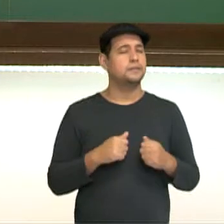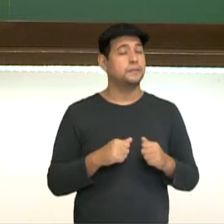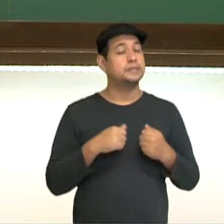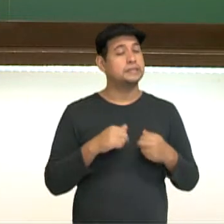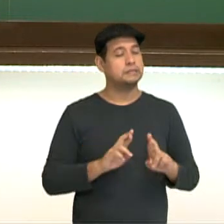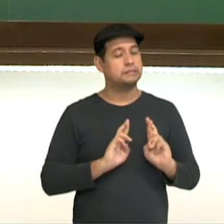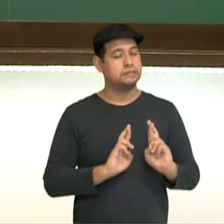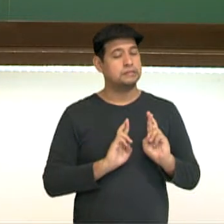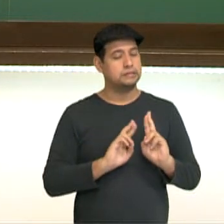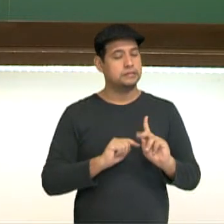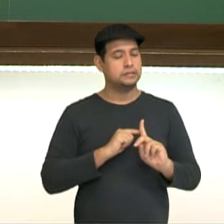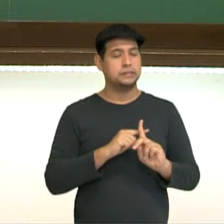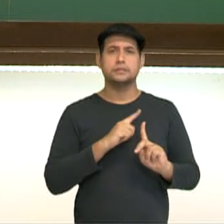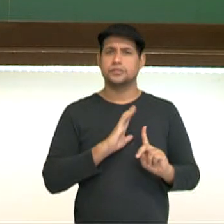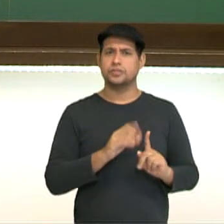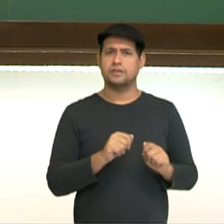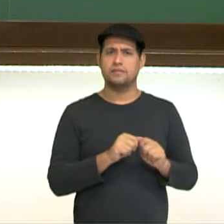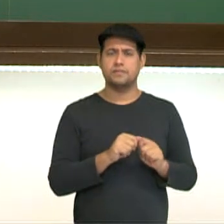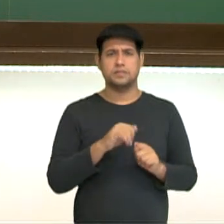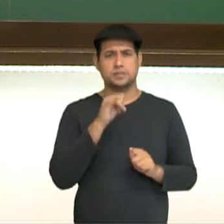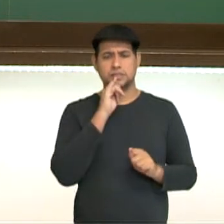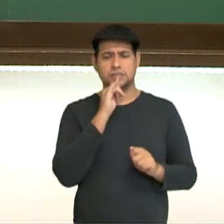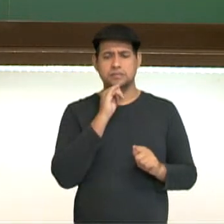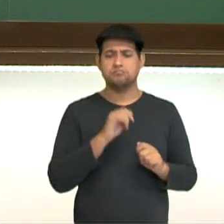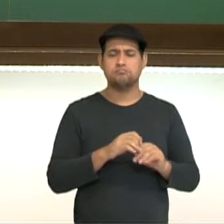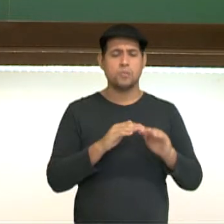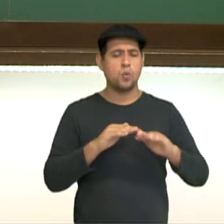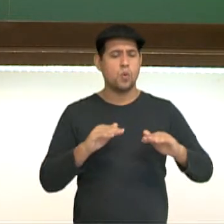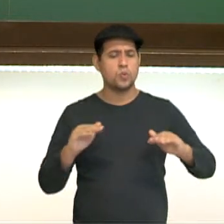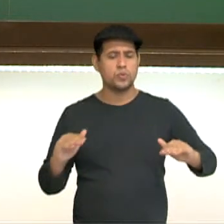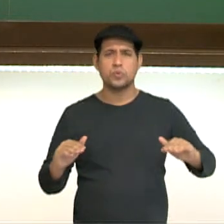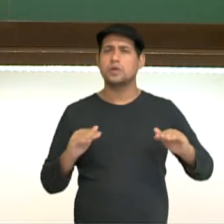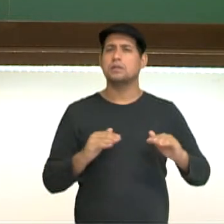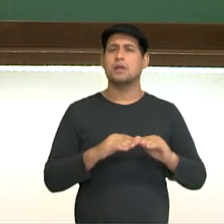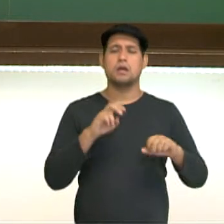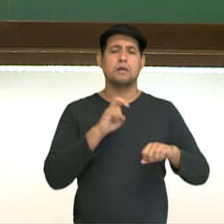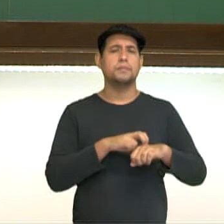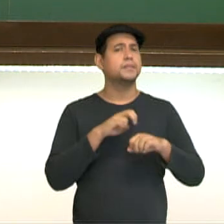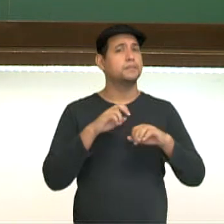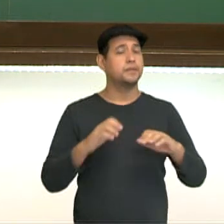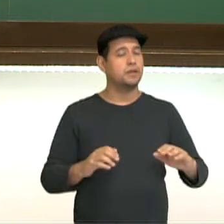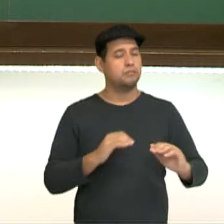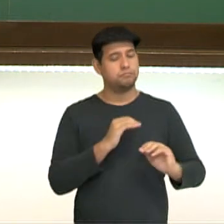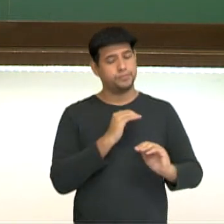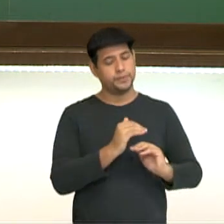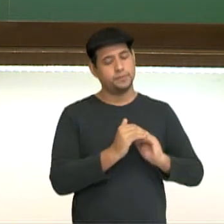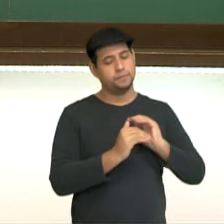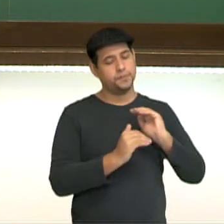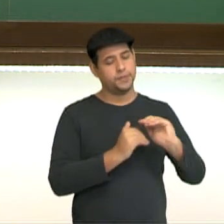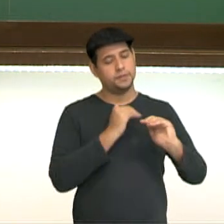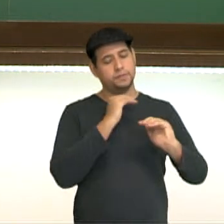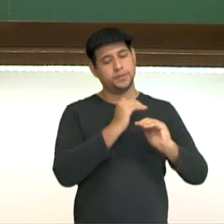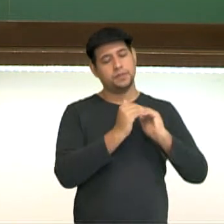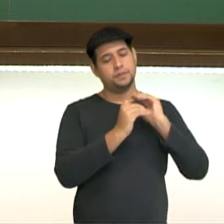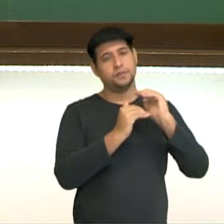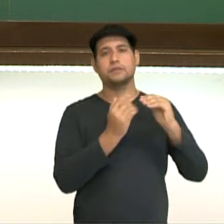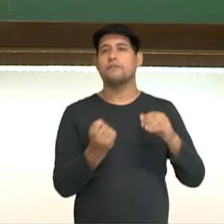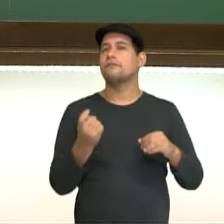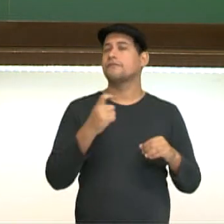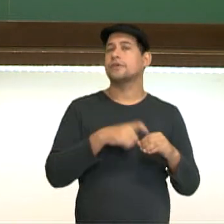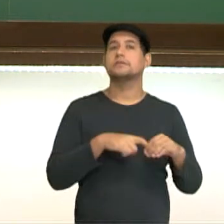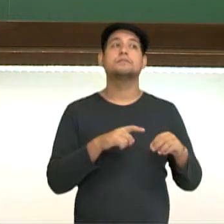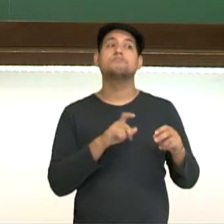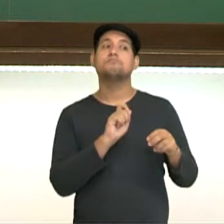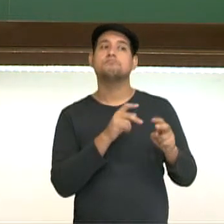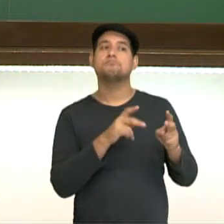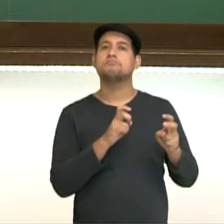que, uma vez estabelecida a linha de controle natural da pandemia, gradativamente se retorne a uma